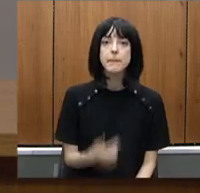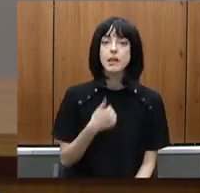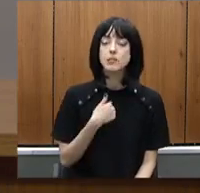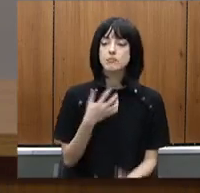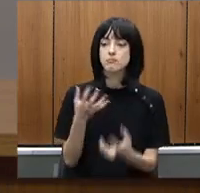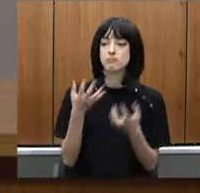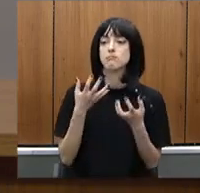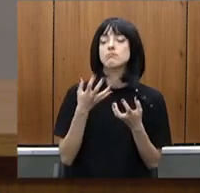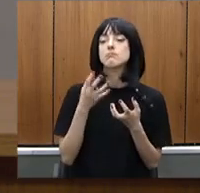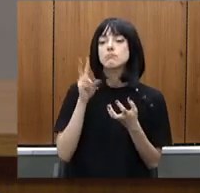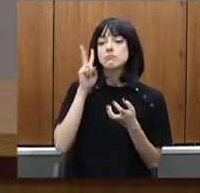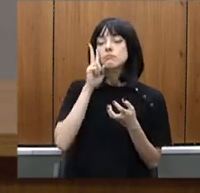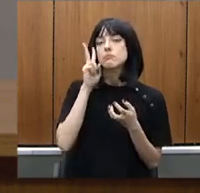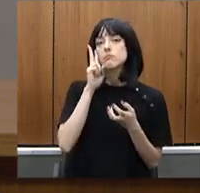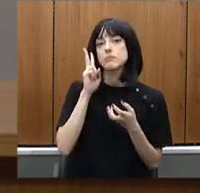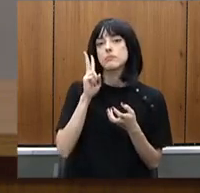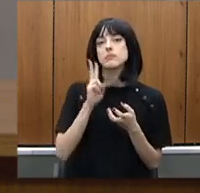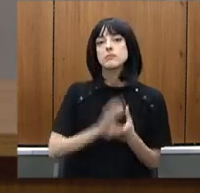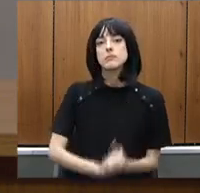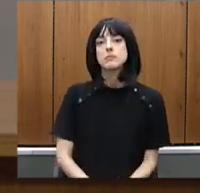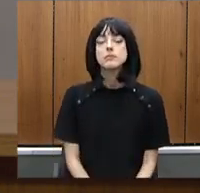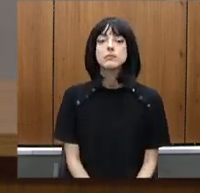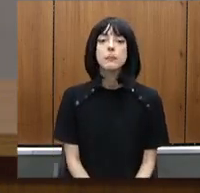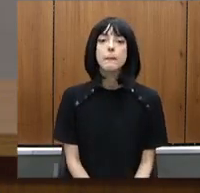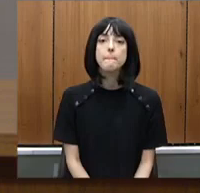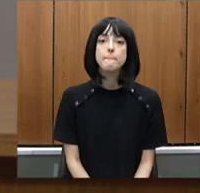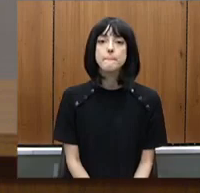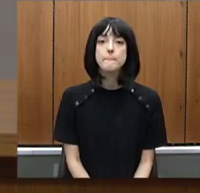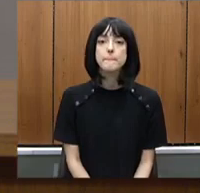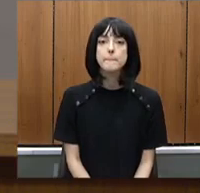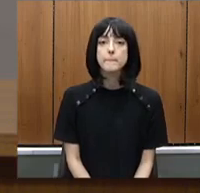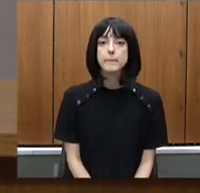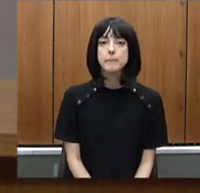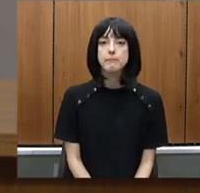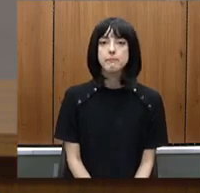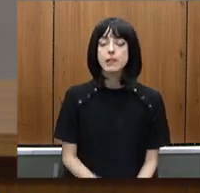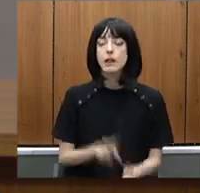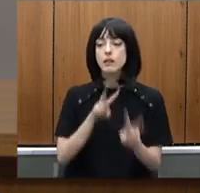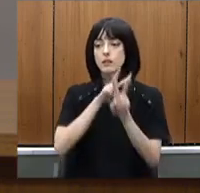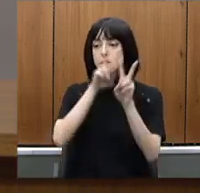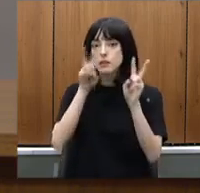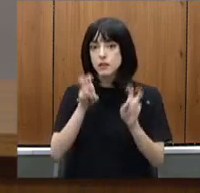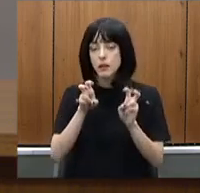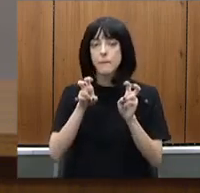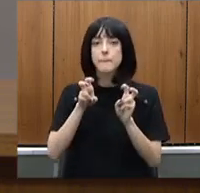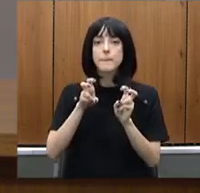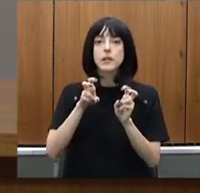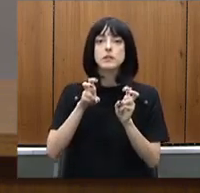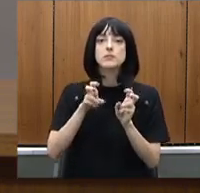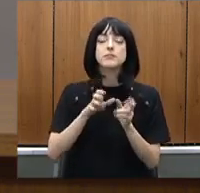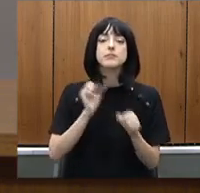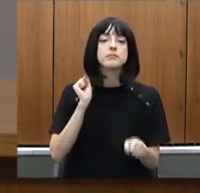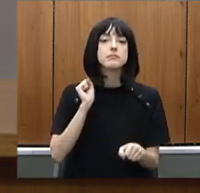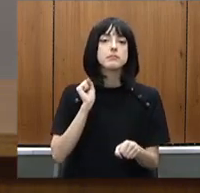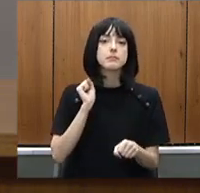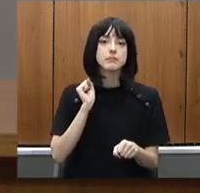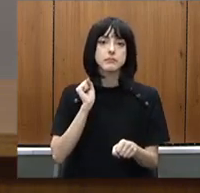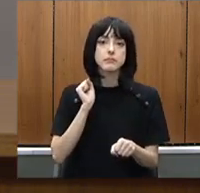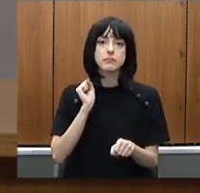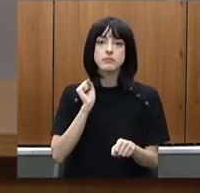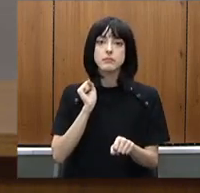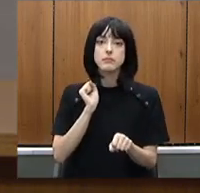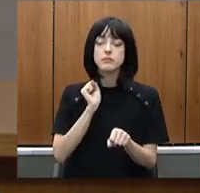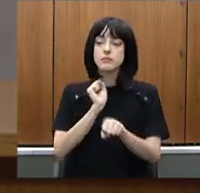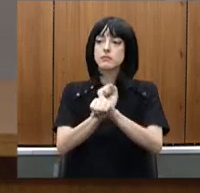a situação de de paralisação dos nossos trabalhos eu queria